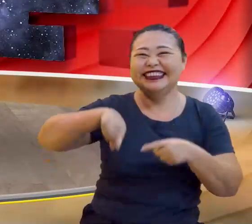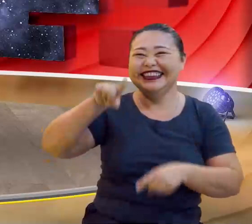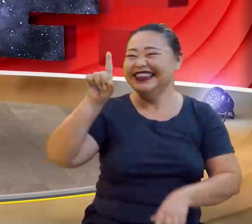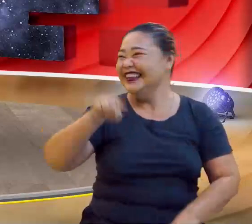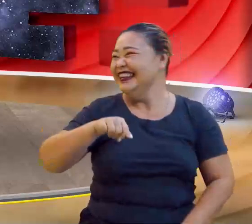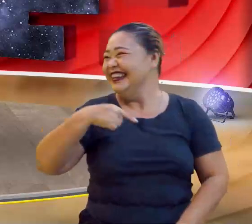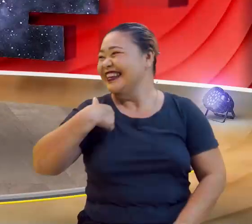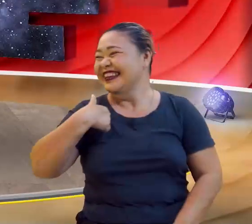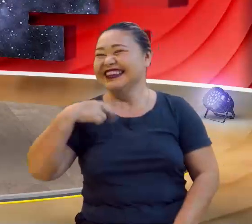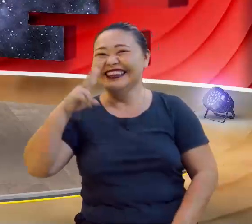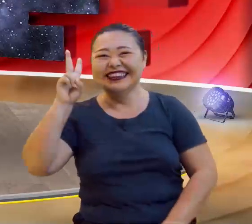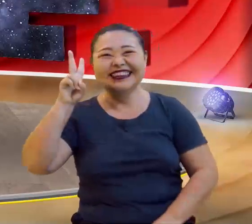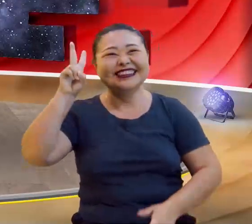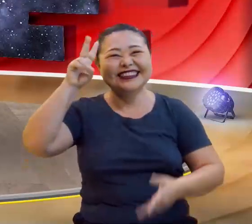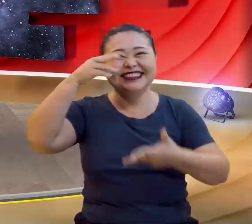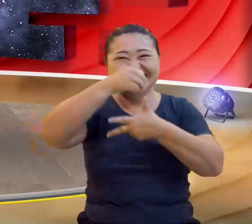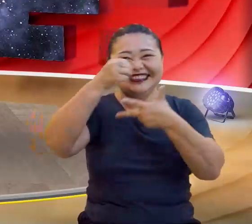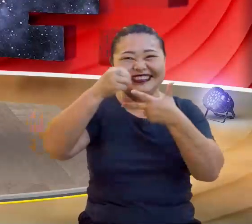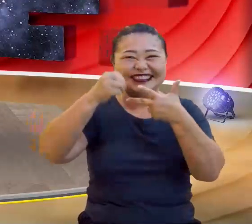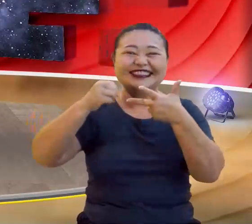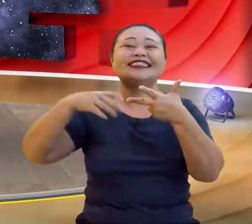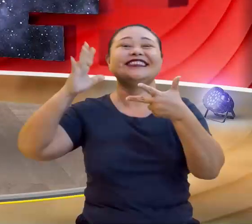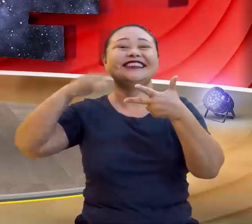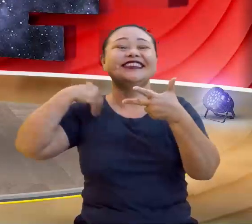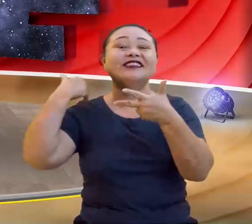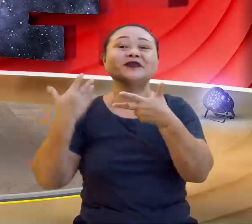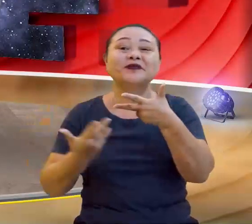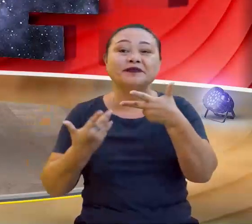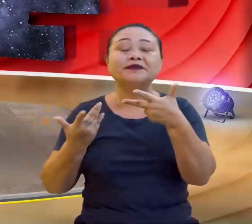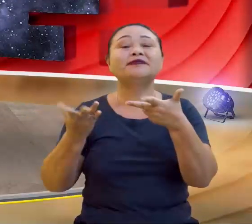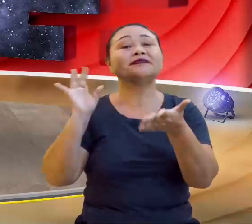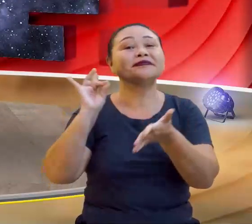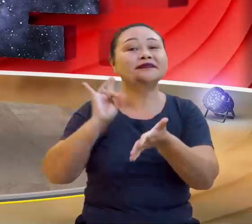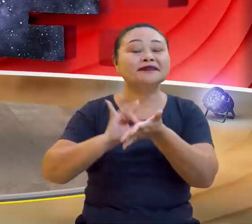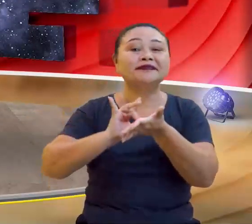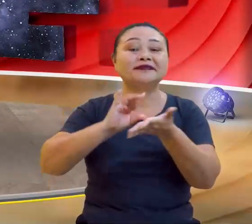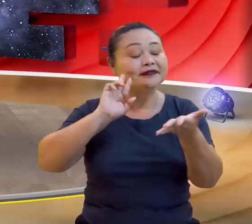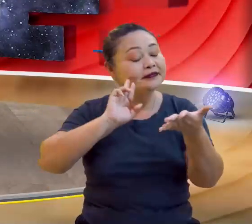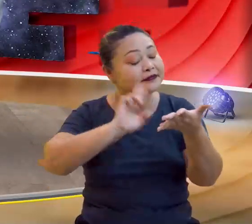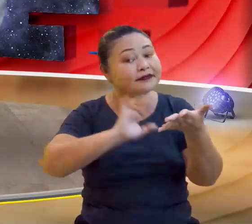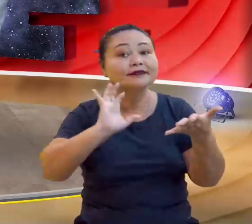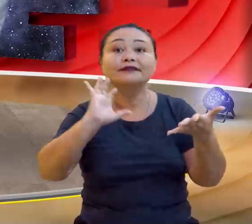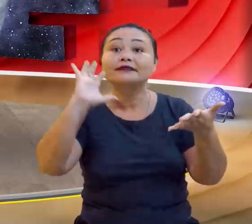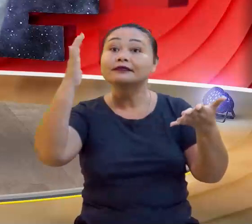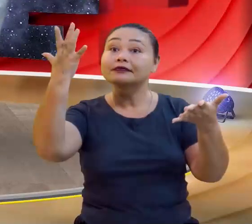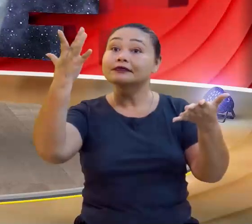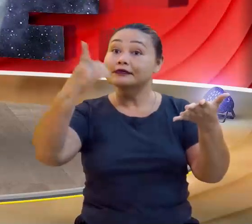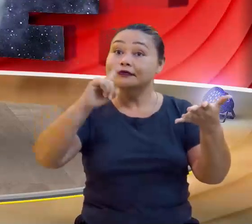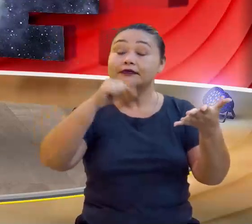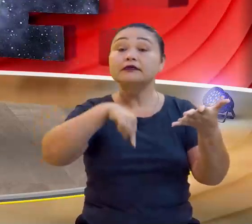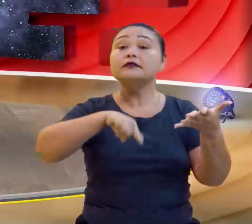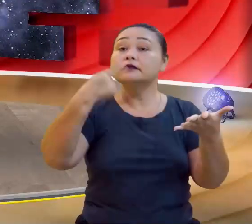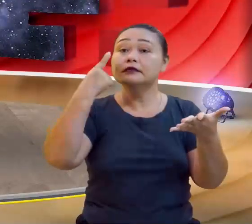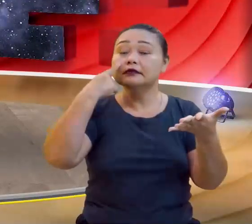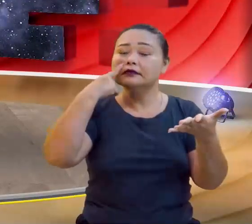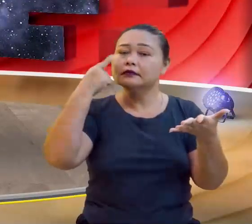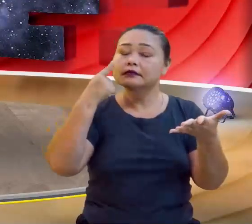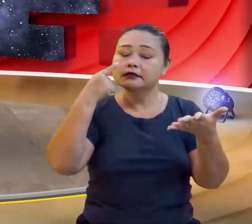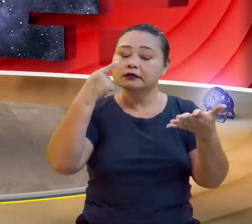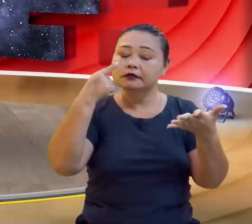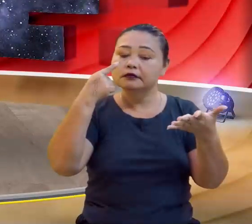uma leitura, uma interpretação e com certeza a resolução. E aí vocês vão ver que, de acordo